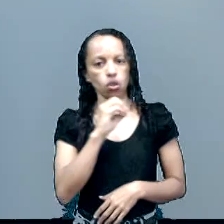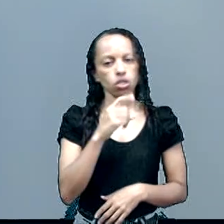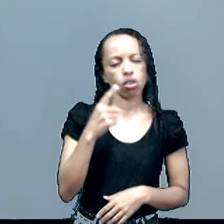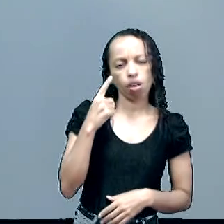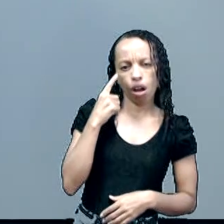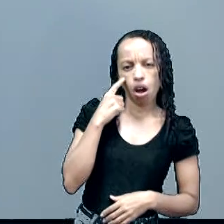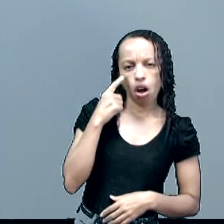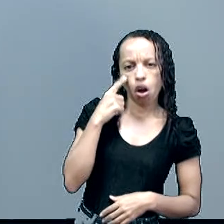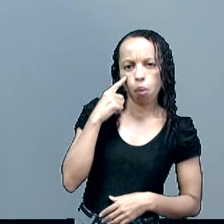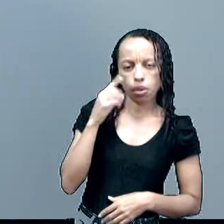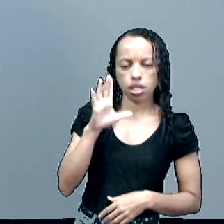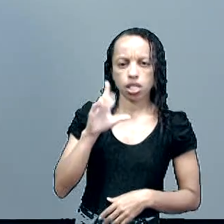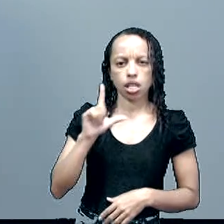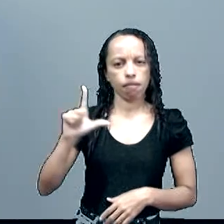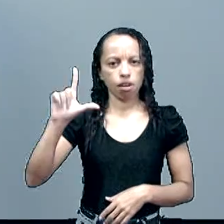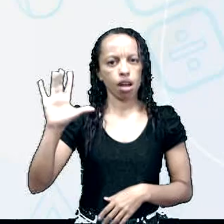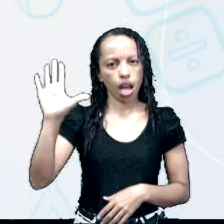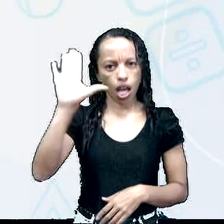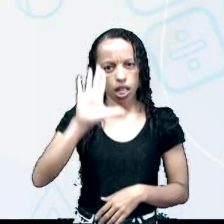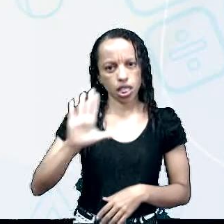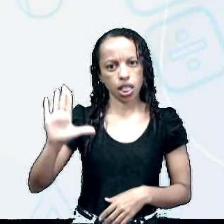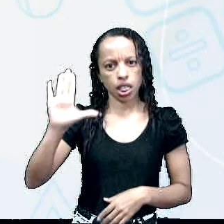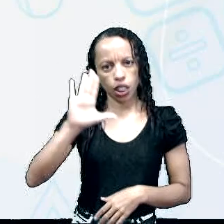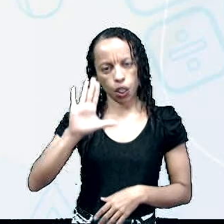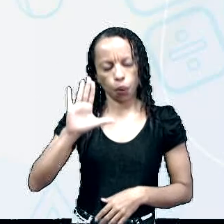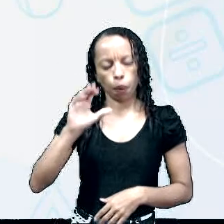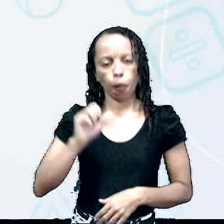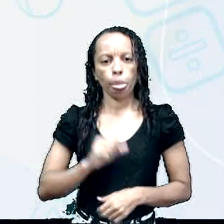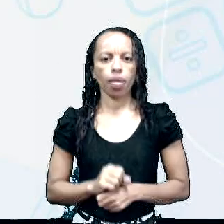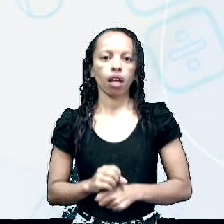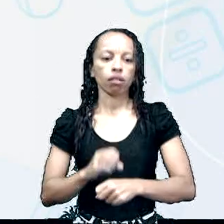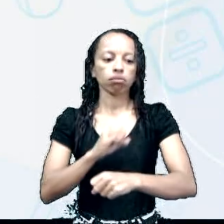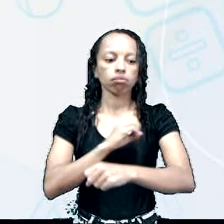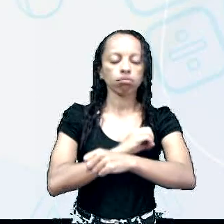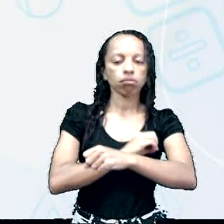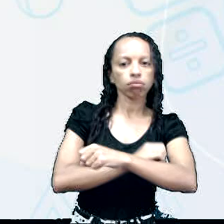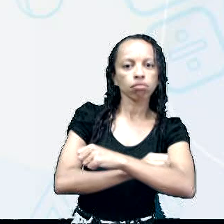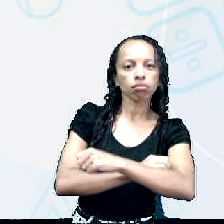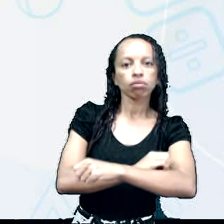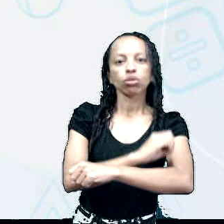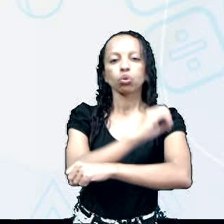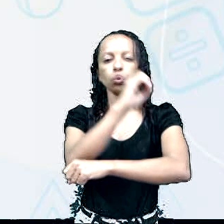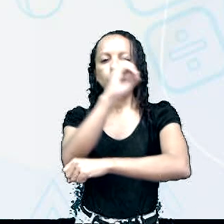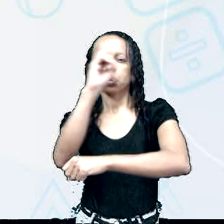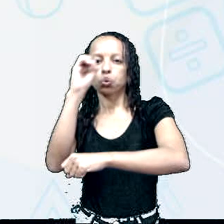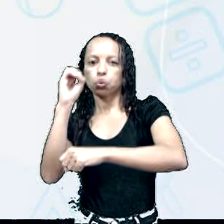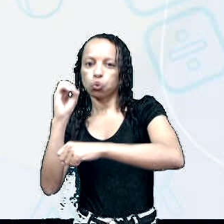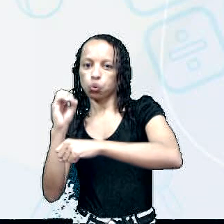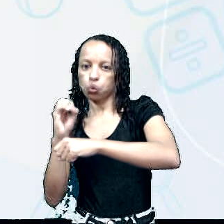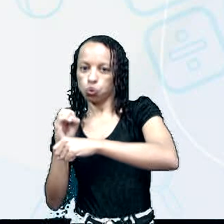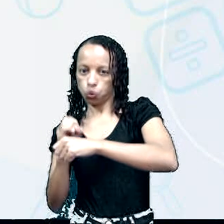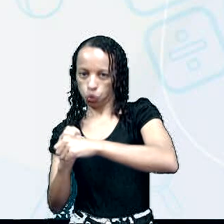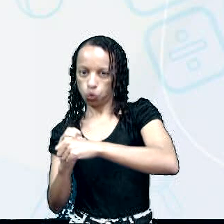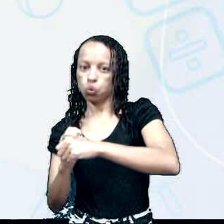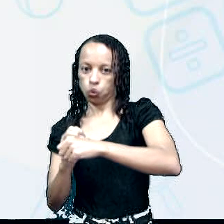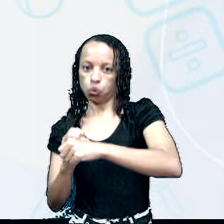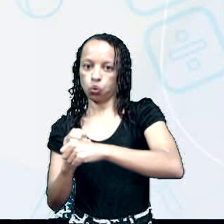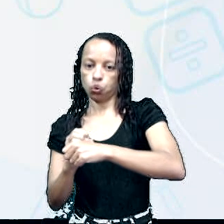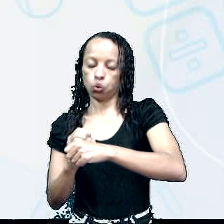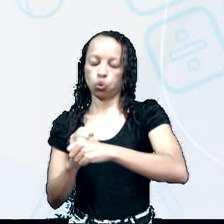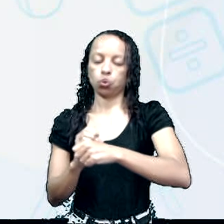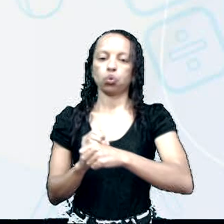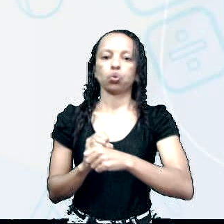tela com base nos pontos onde o sol nasce e se põe foram determinadas as direções